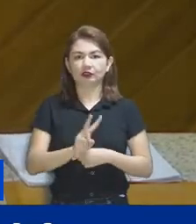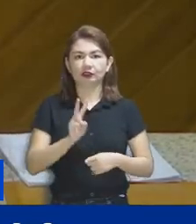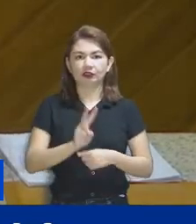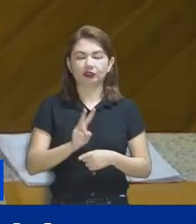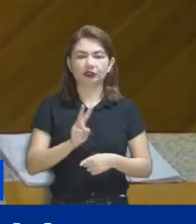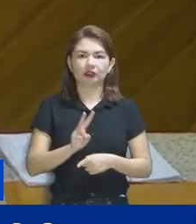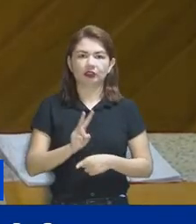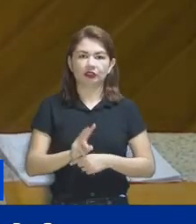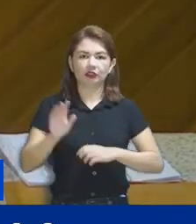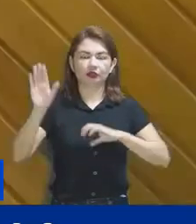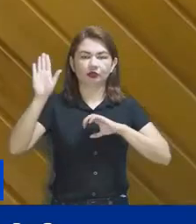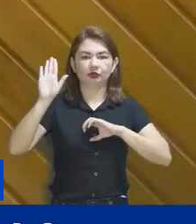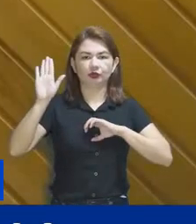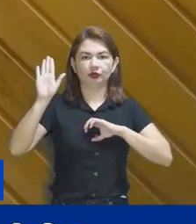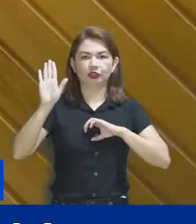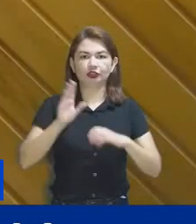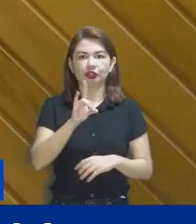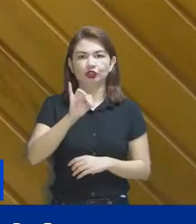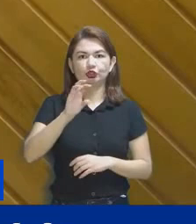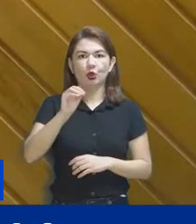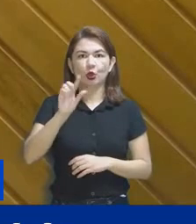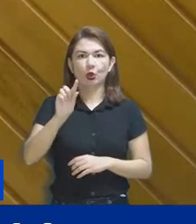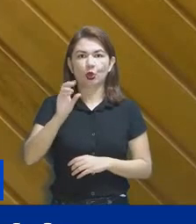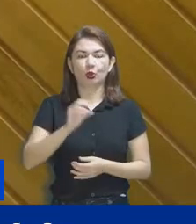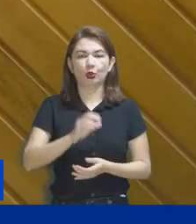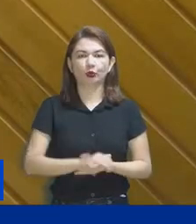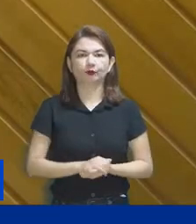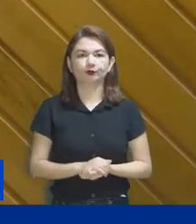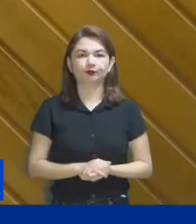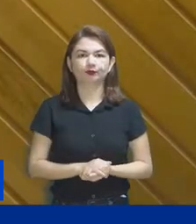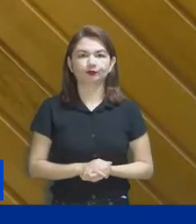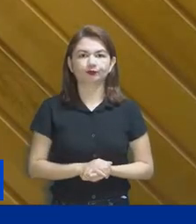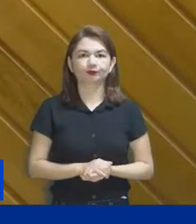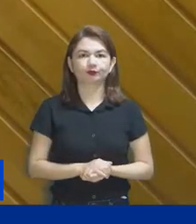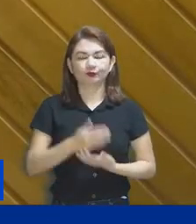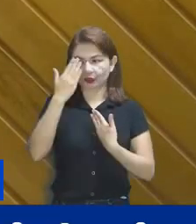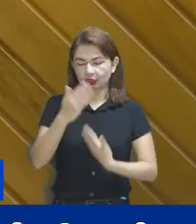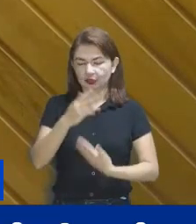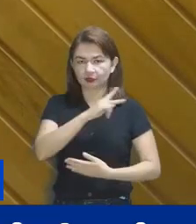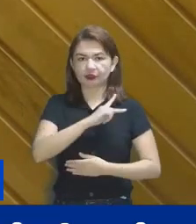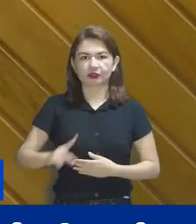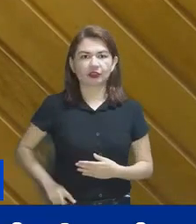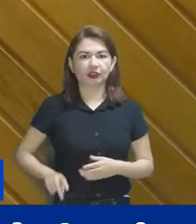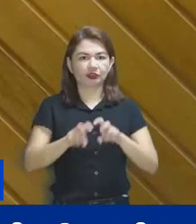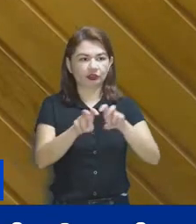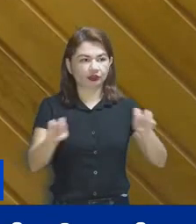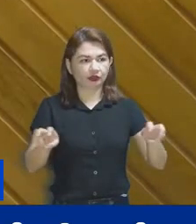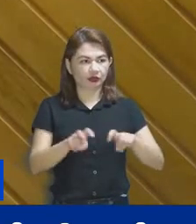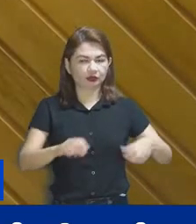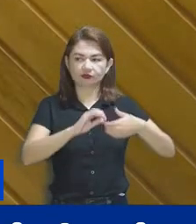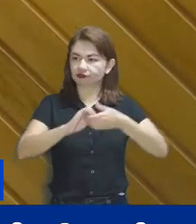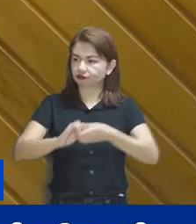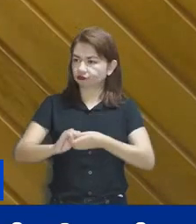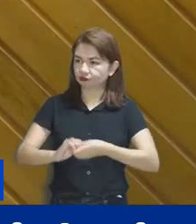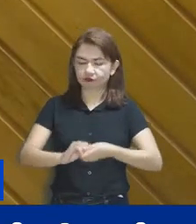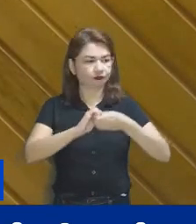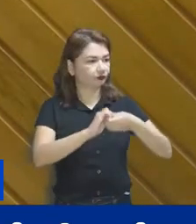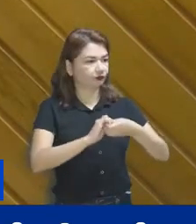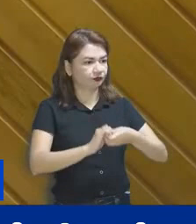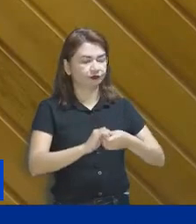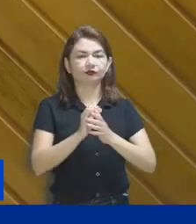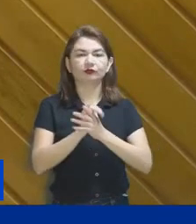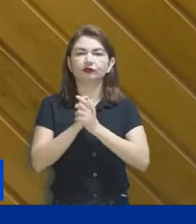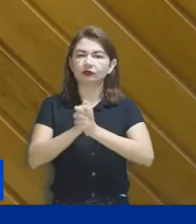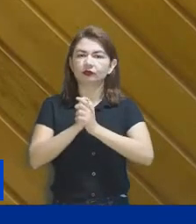TRE Amapá. Obrigado, senhor presidente, doutor João Guilherme Lages, de quem eu saúdo aos membros dessa corte, parabenizo